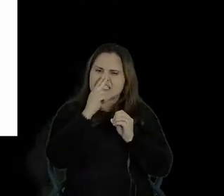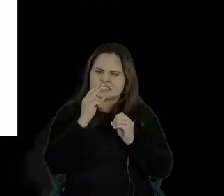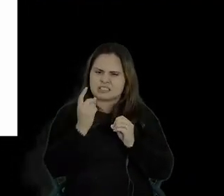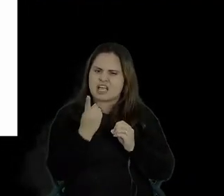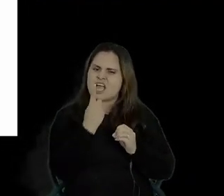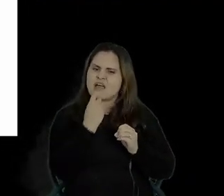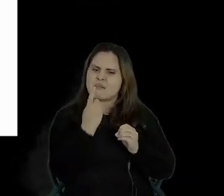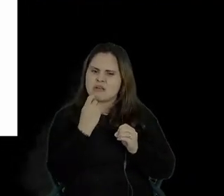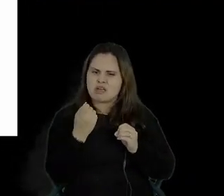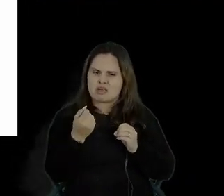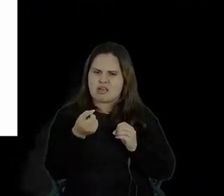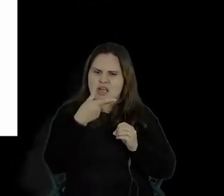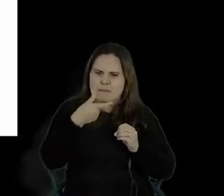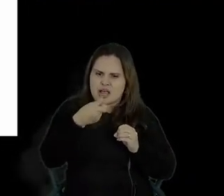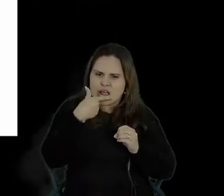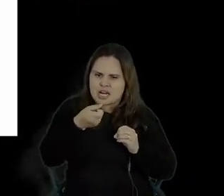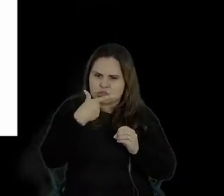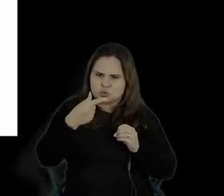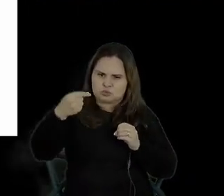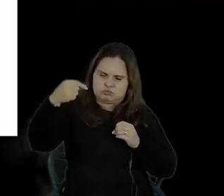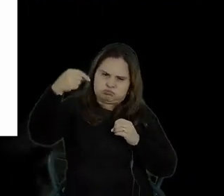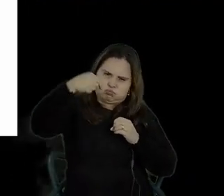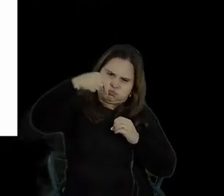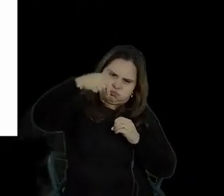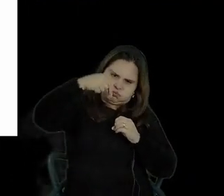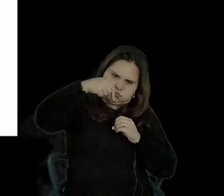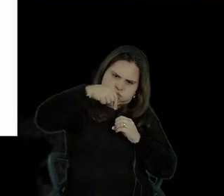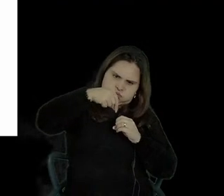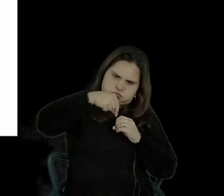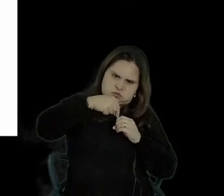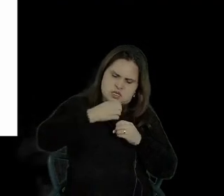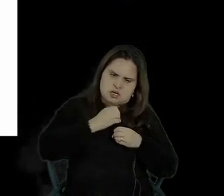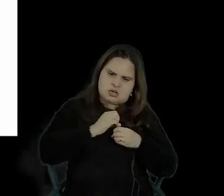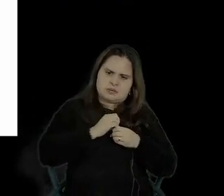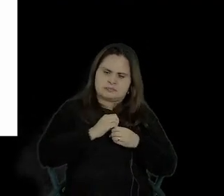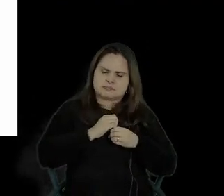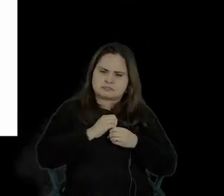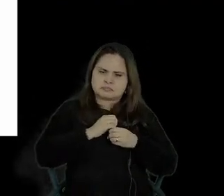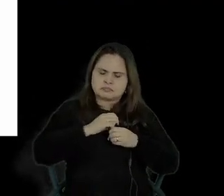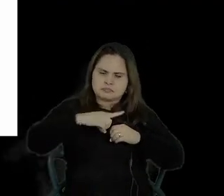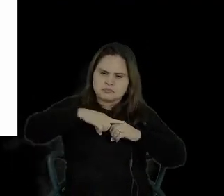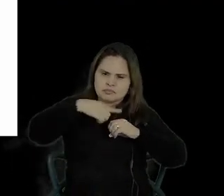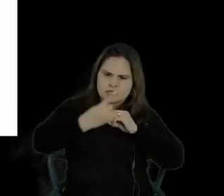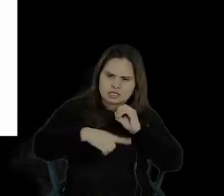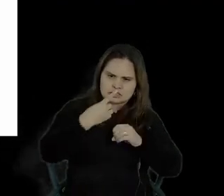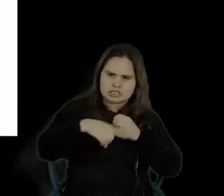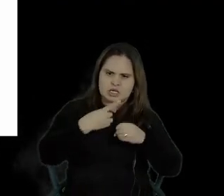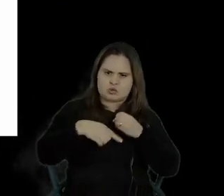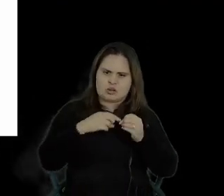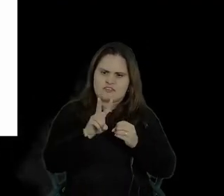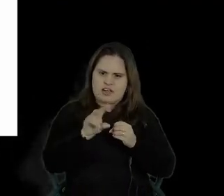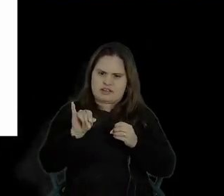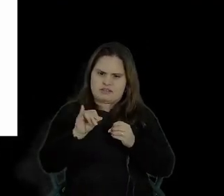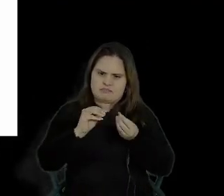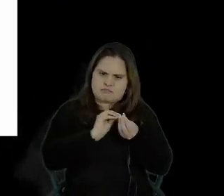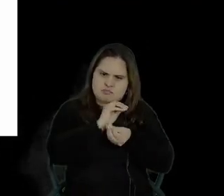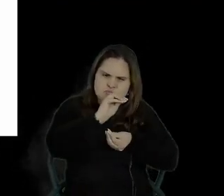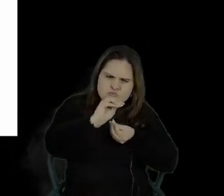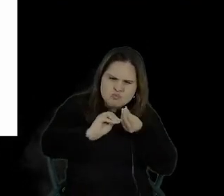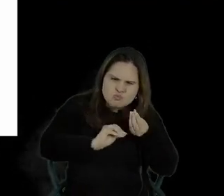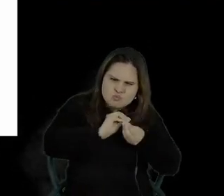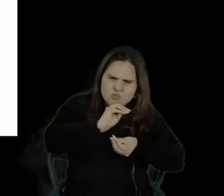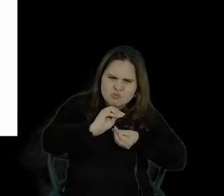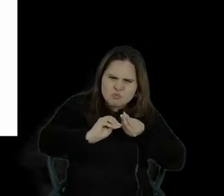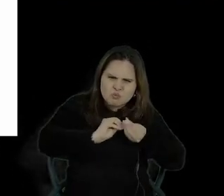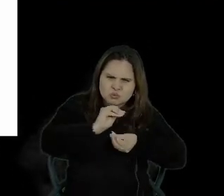Colocam fertilizantes, vamos dizer assim. Não, internamente você vai fazer um endotélio. Externamente você vai fazer um